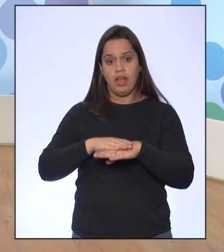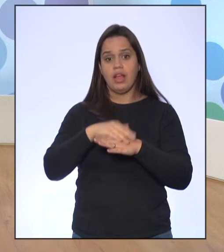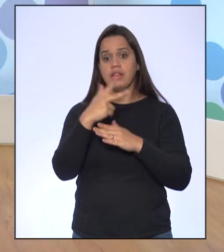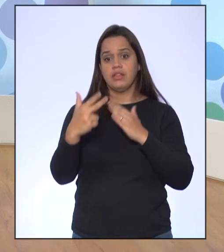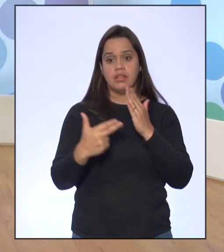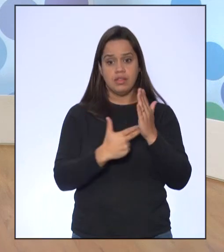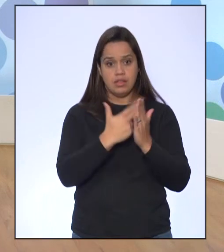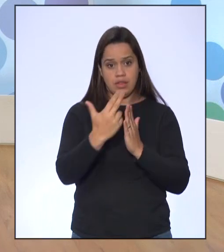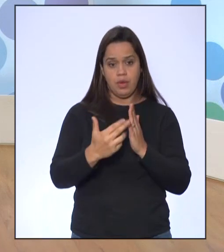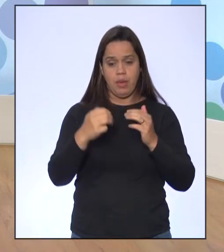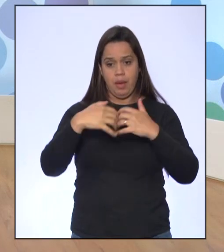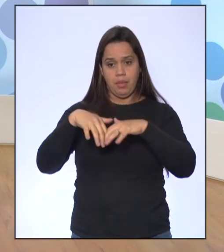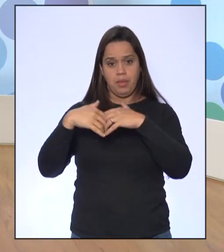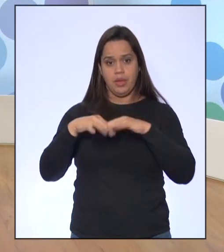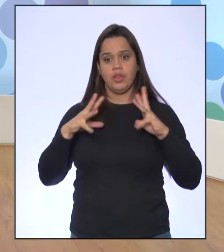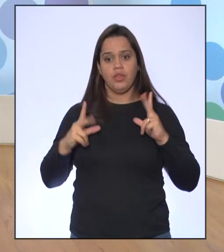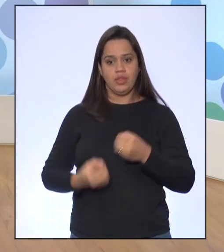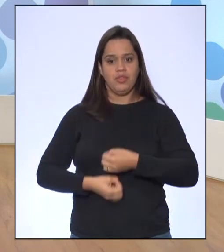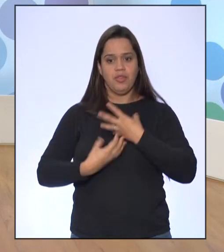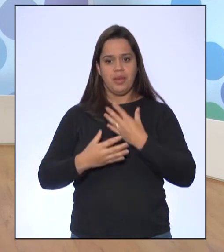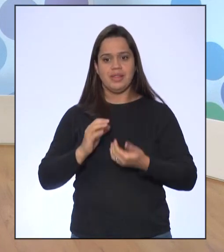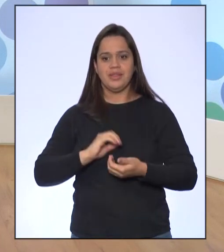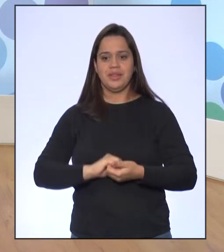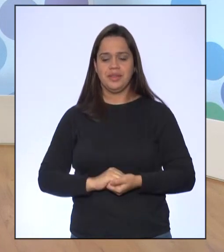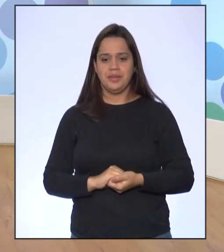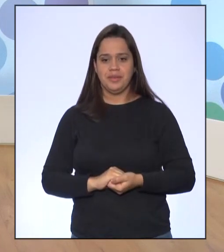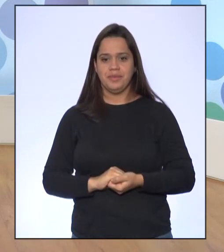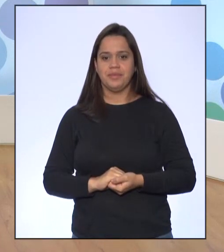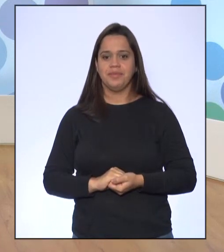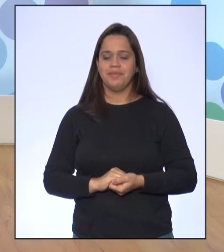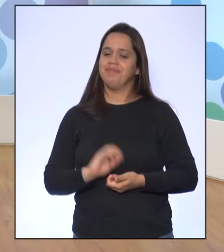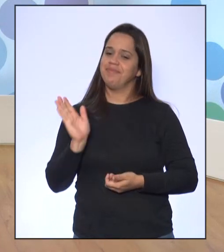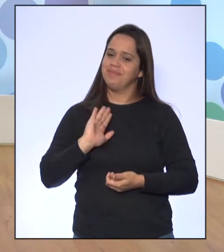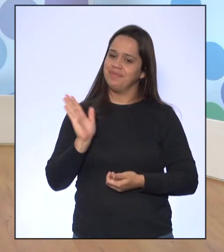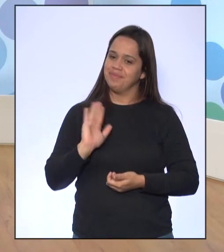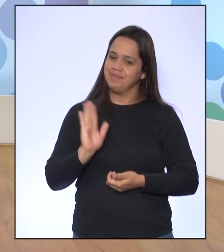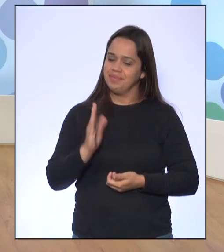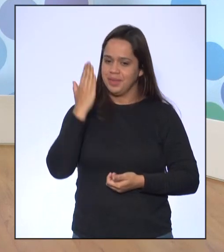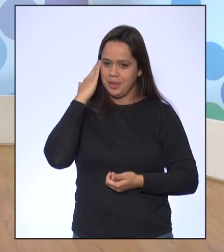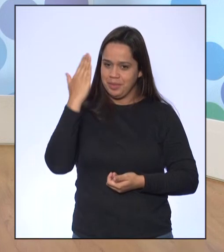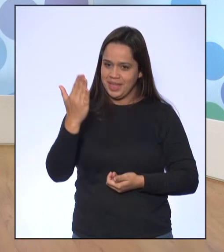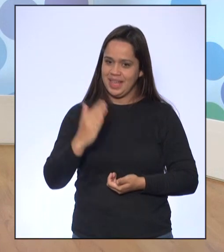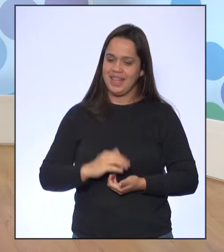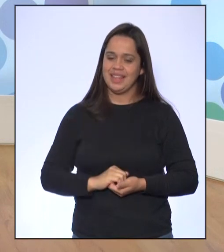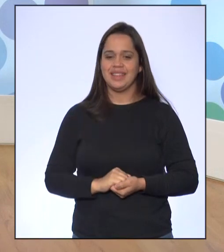mapa mental, tá bom? Com todas as informações. Então, muito obrigada pela